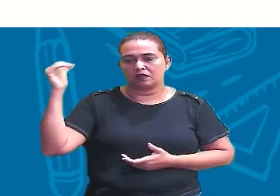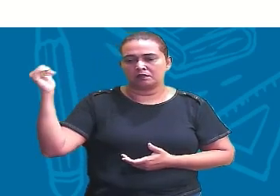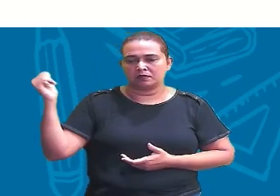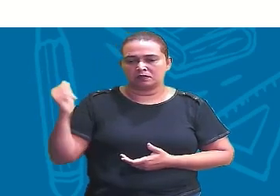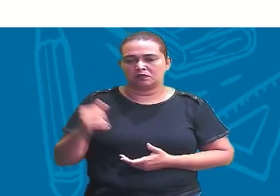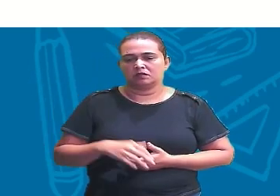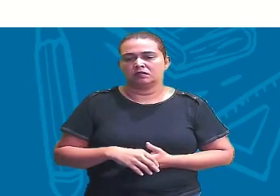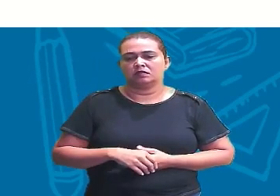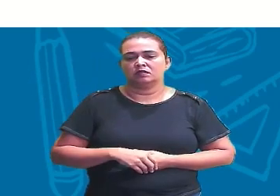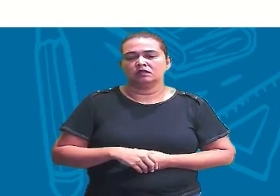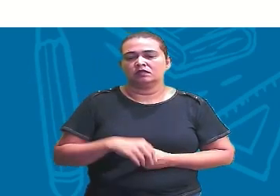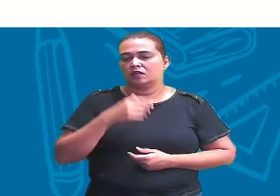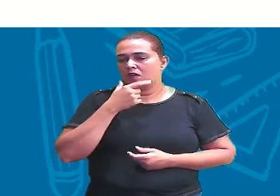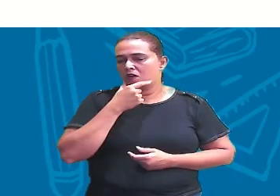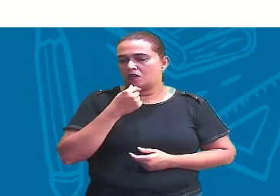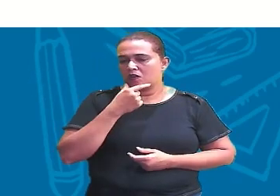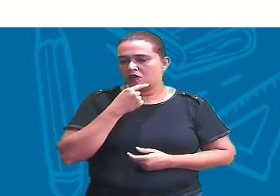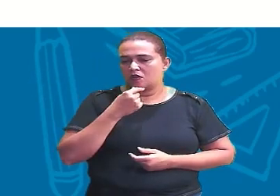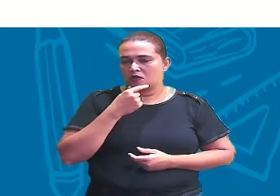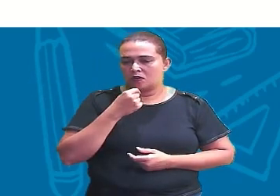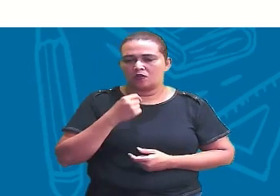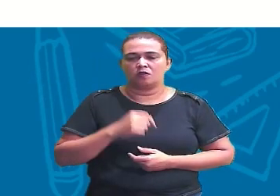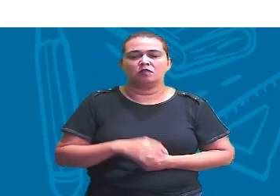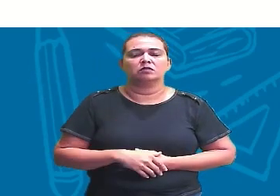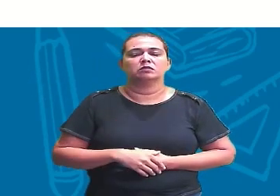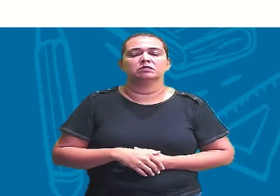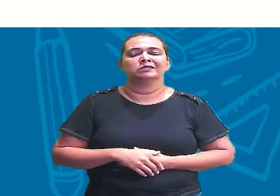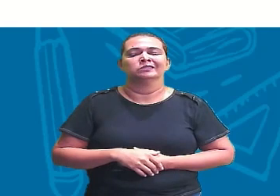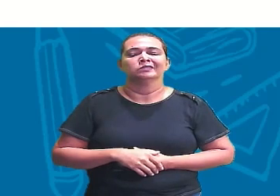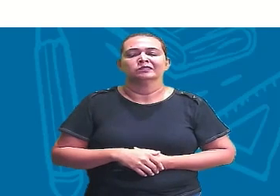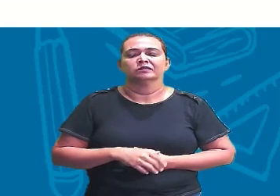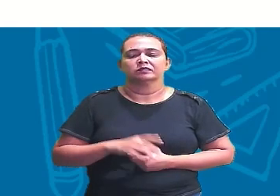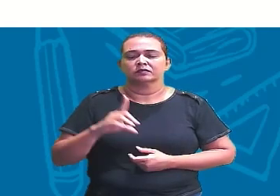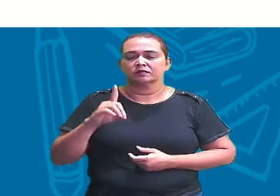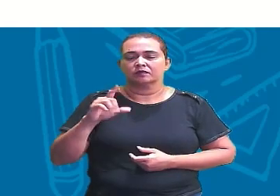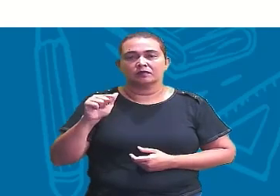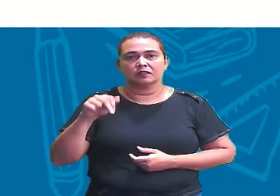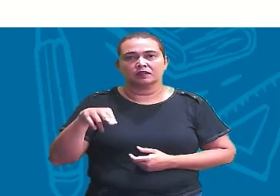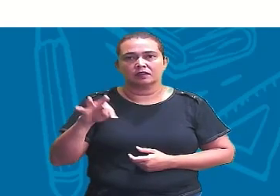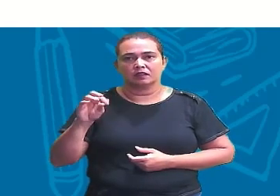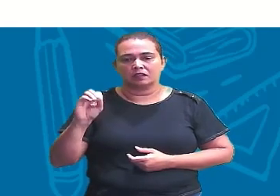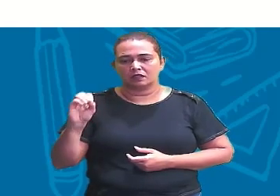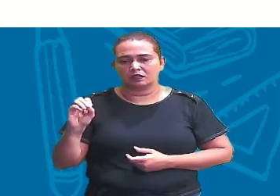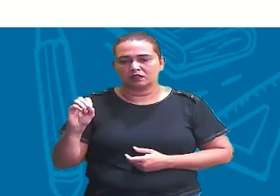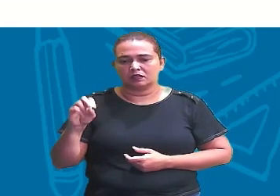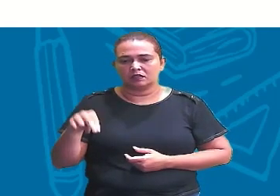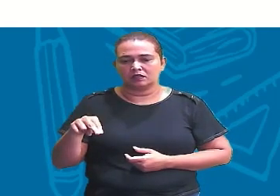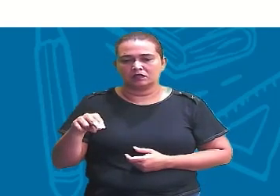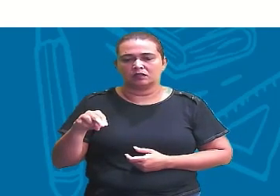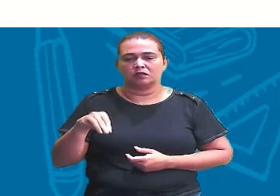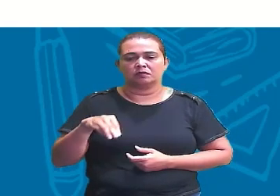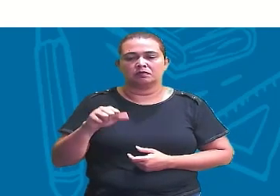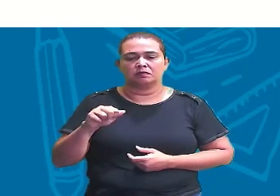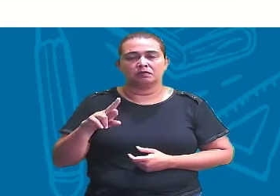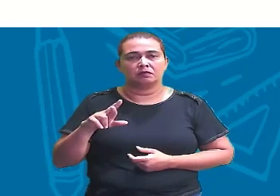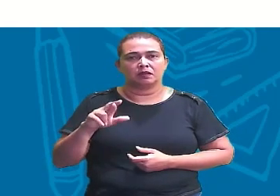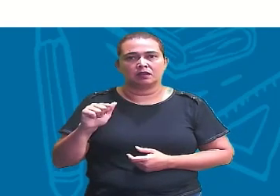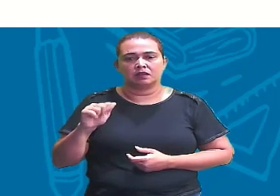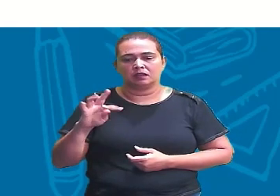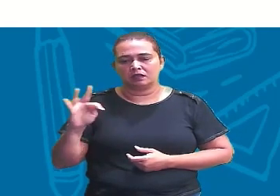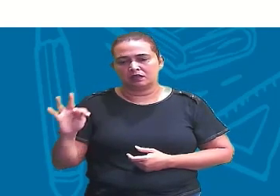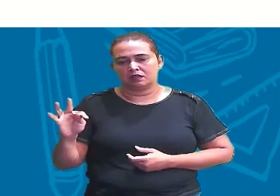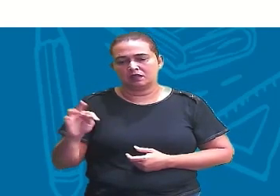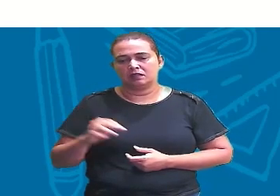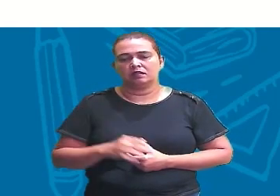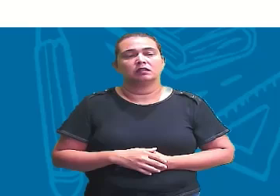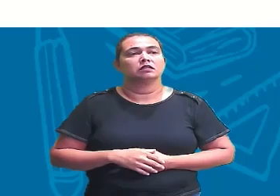Robespierre. Nós temos também, durante a Assembleia, a divisão, né, de dois partidos políticos na França.